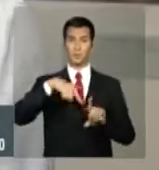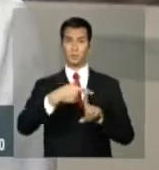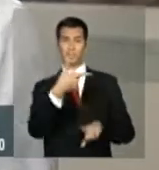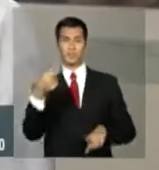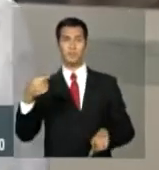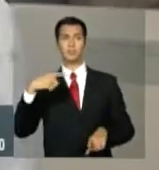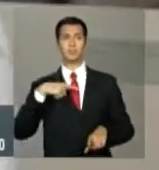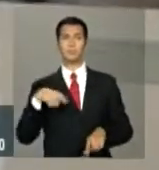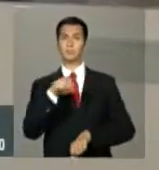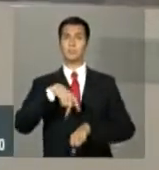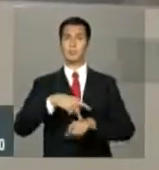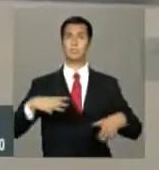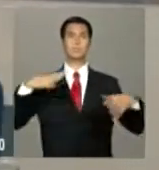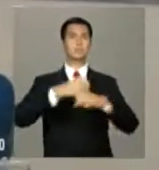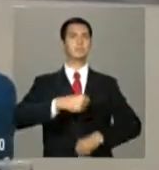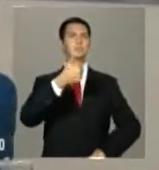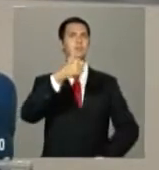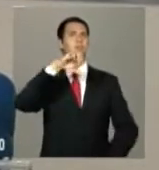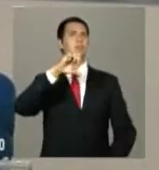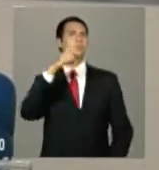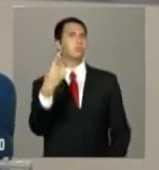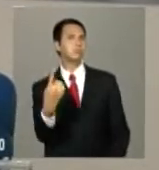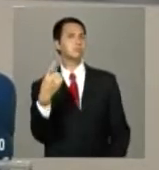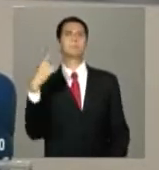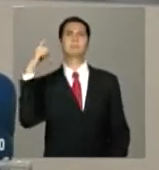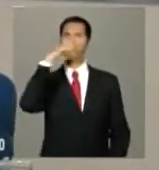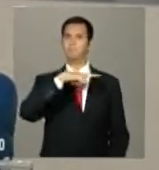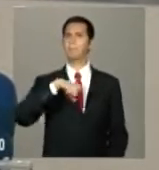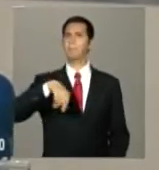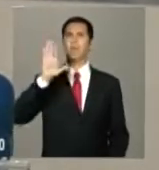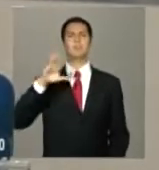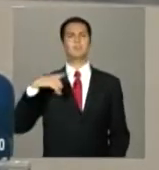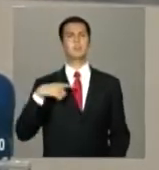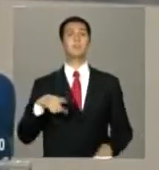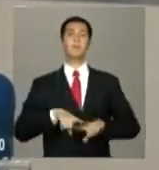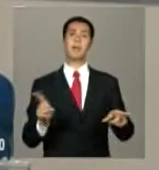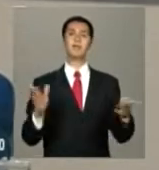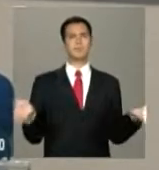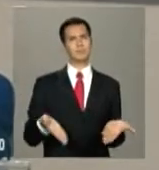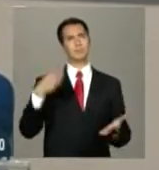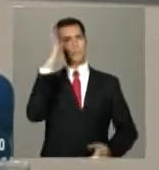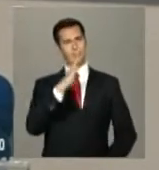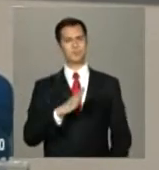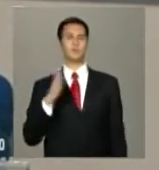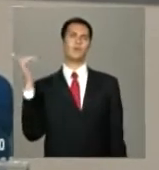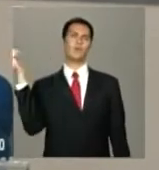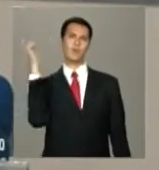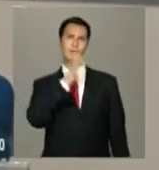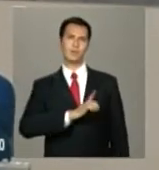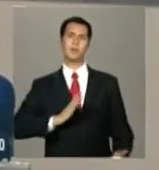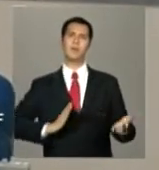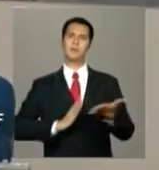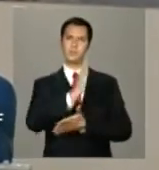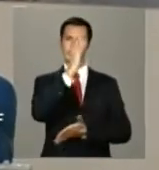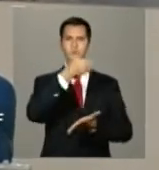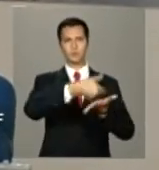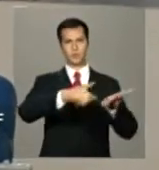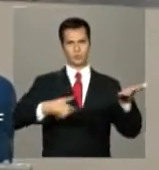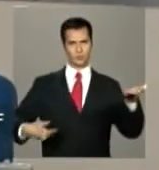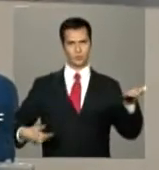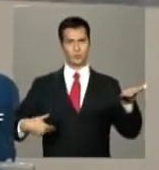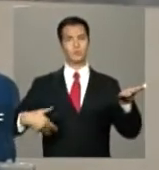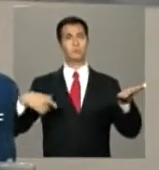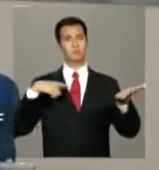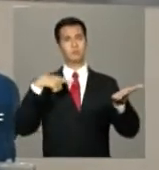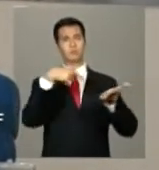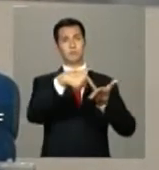acho que a gente tem de comemorar, assim como uma vitória do Brasil, ter conseguido aprovar um documento que